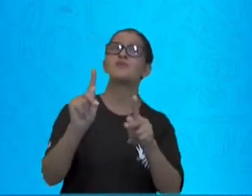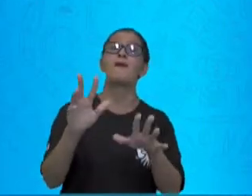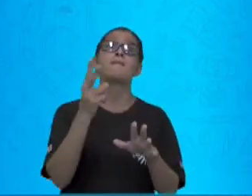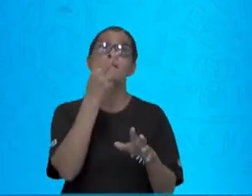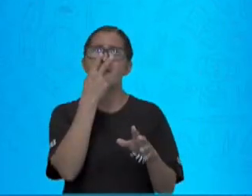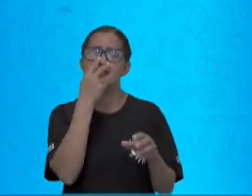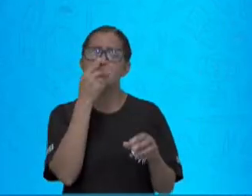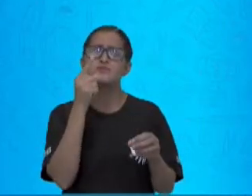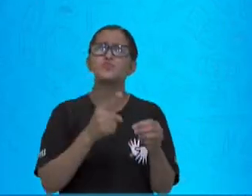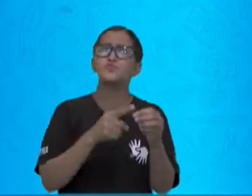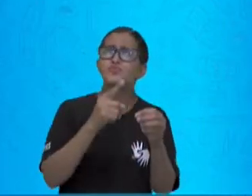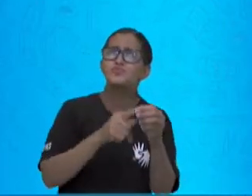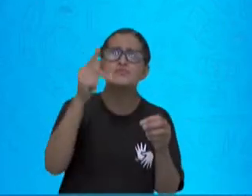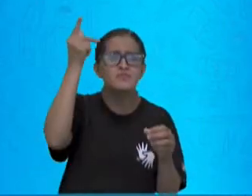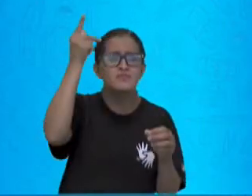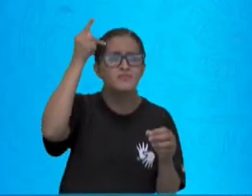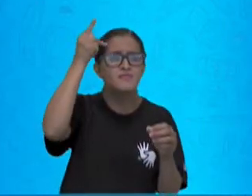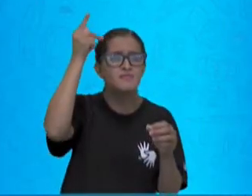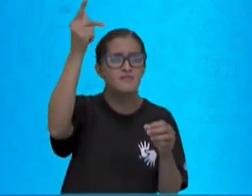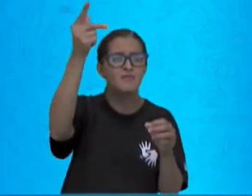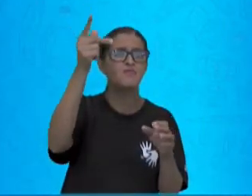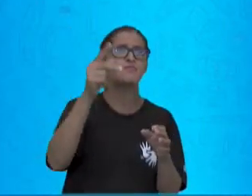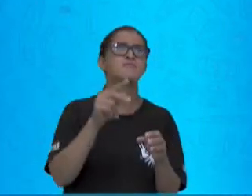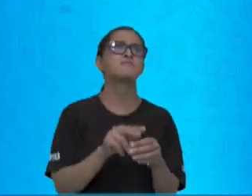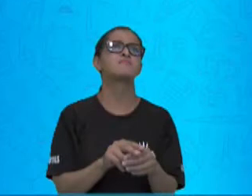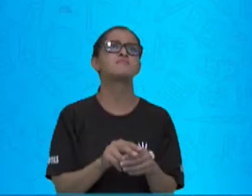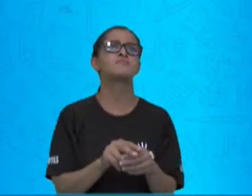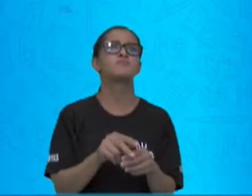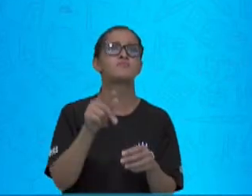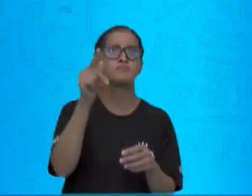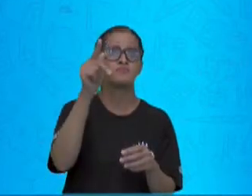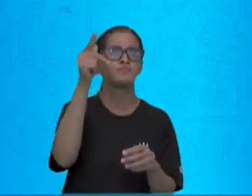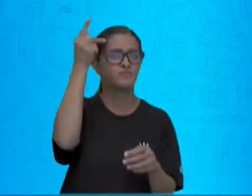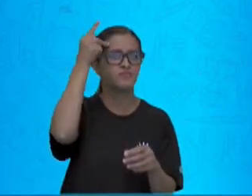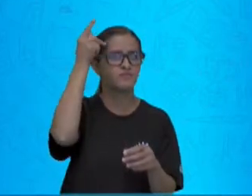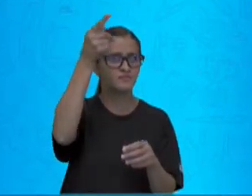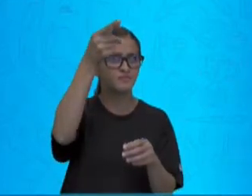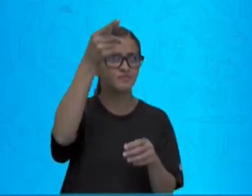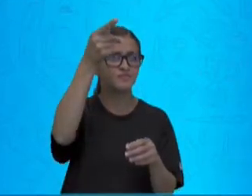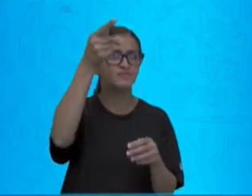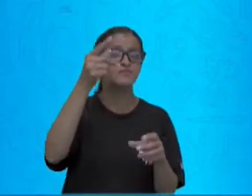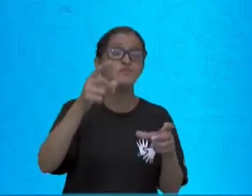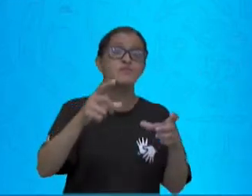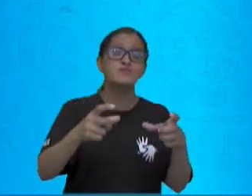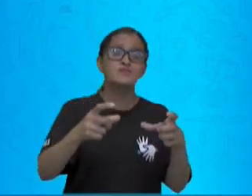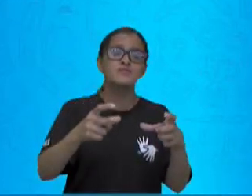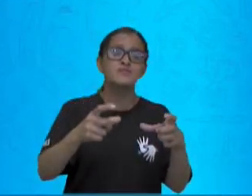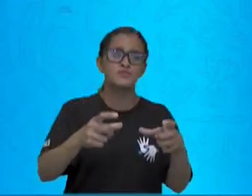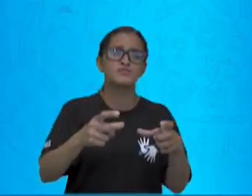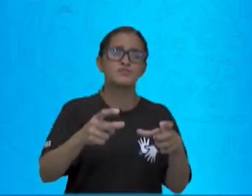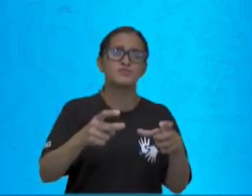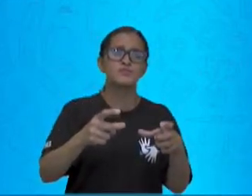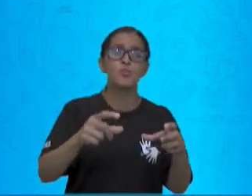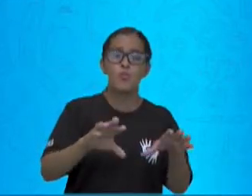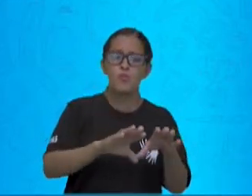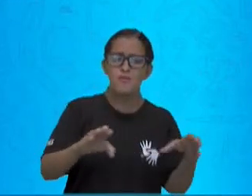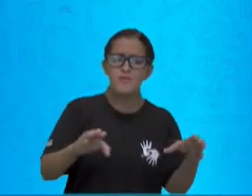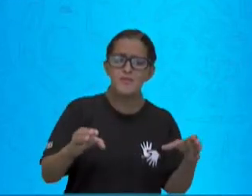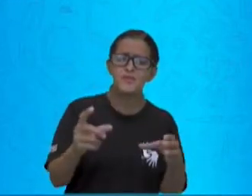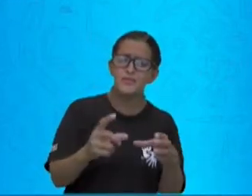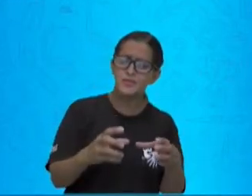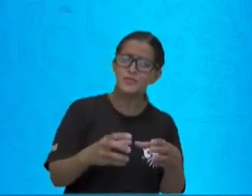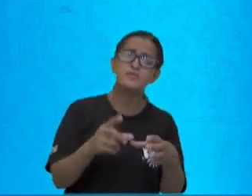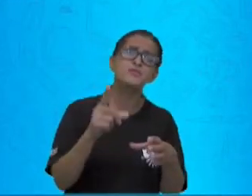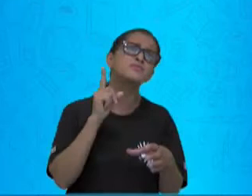você ver. São Paulo é um estado, com a região geográfica um pouco menor, até mesmo menor que Minas